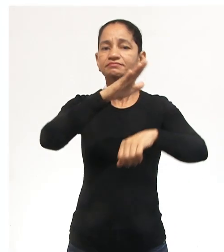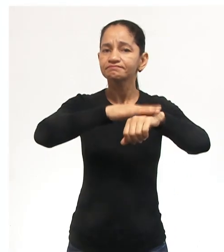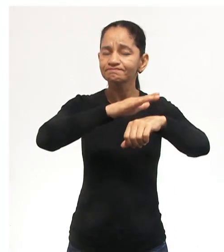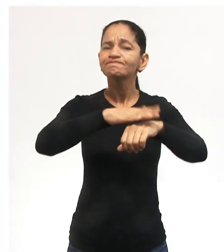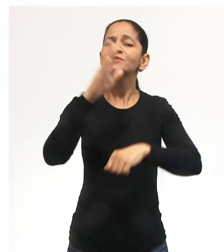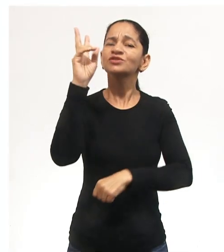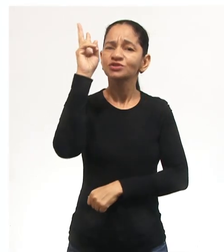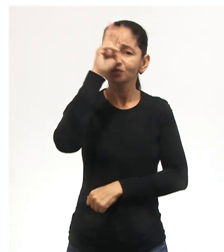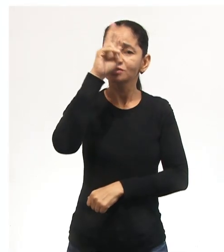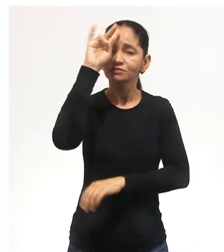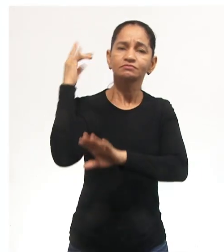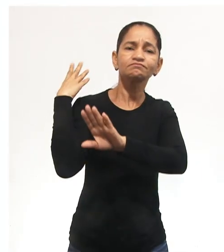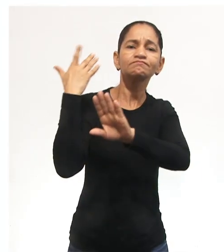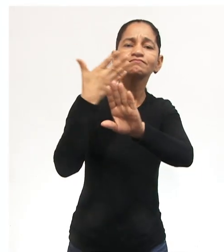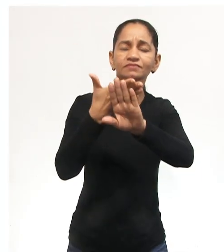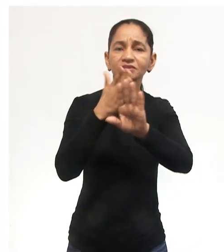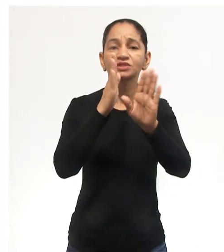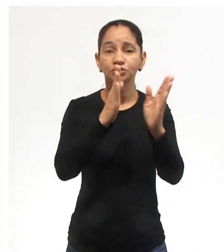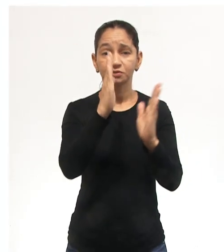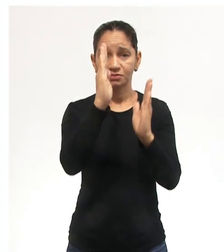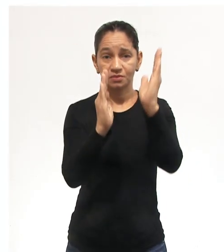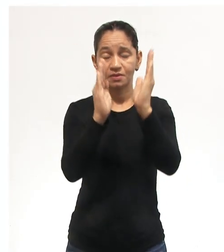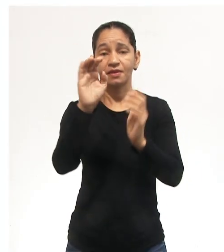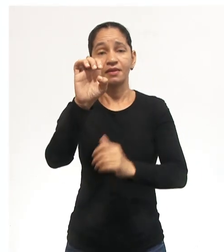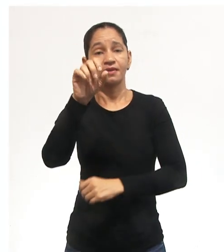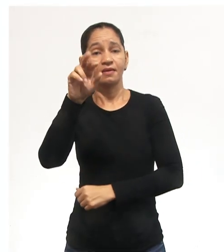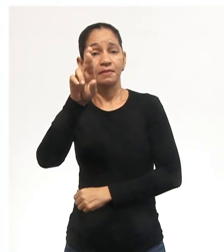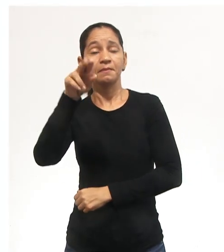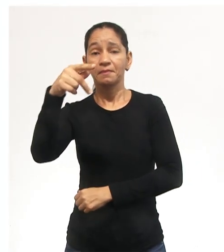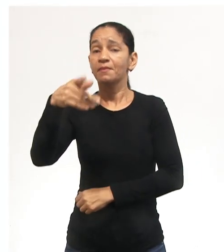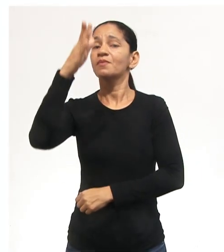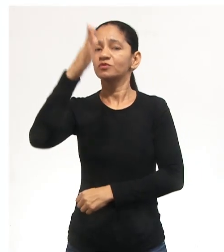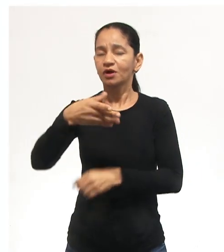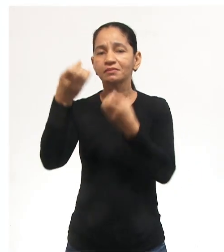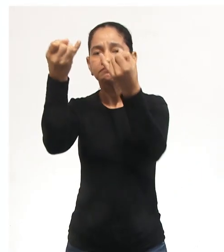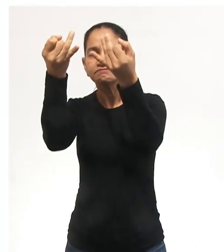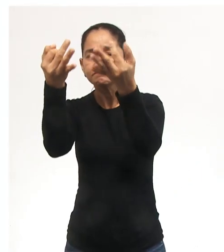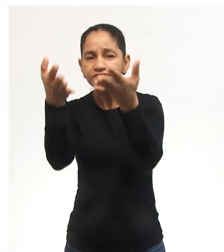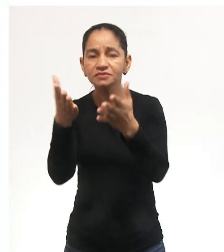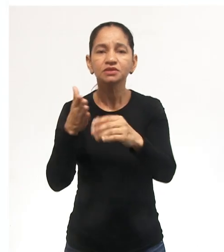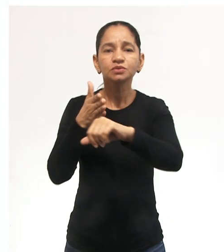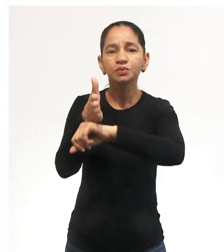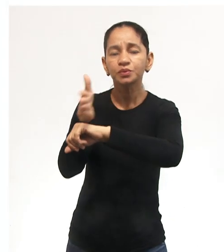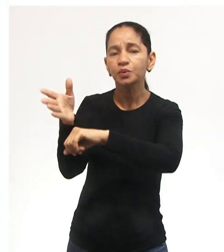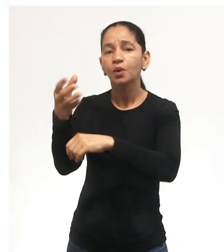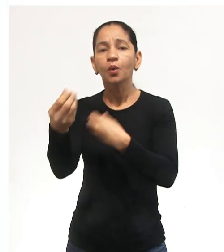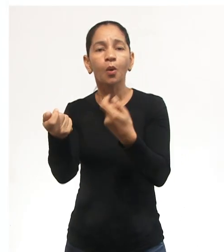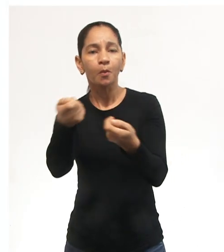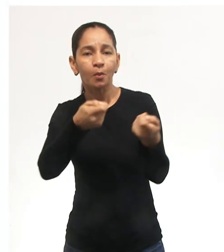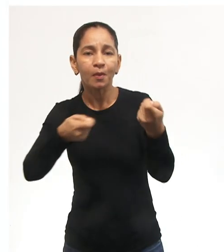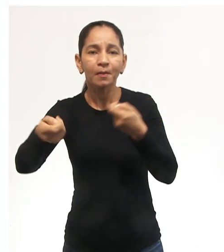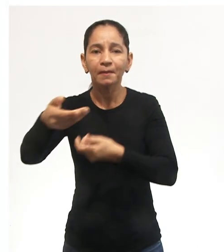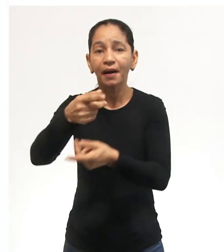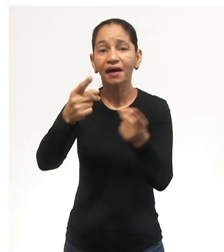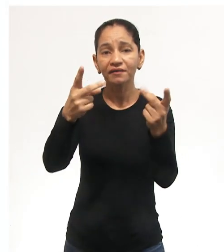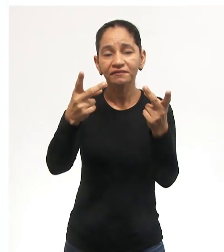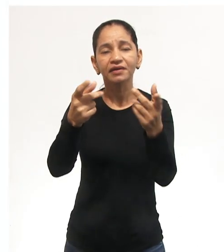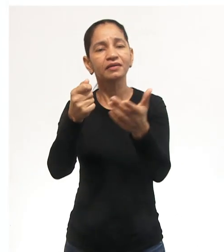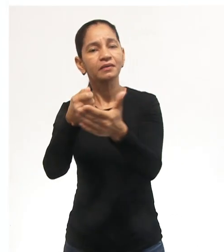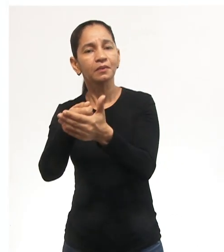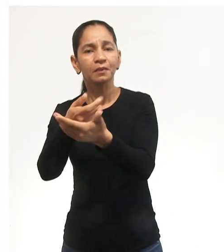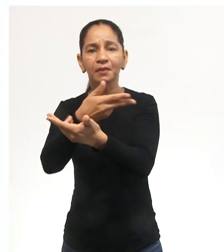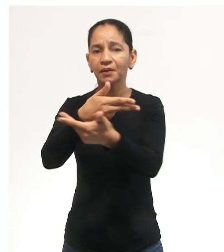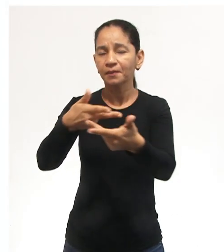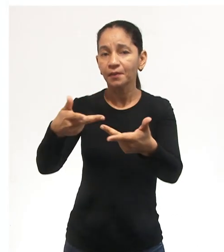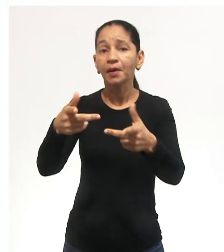nós já falamos do sistema ERP e suas aplicações nos negócios. Bom, os conteúdos